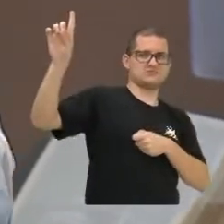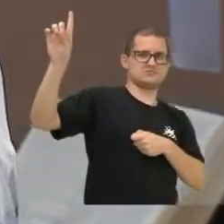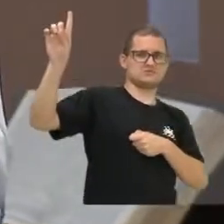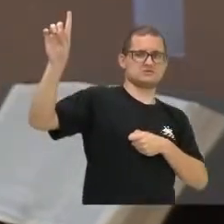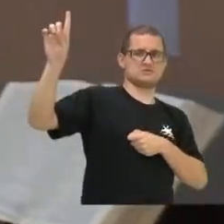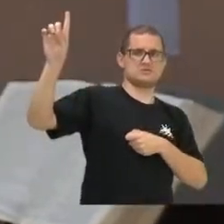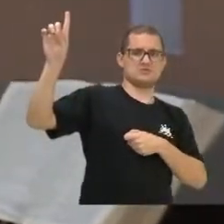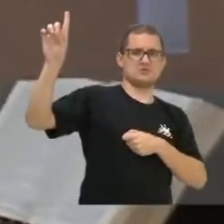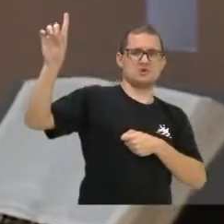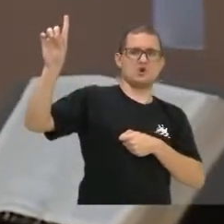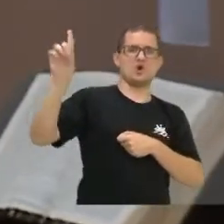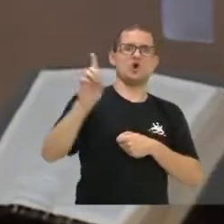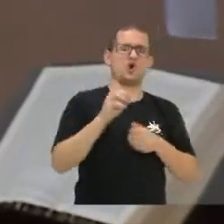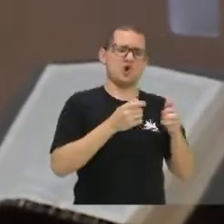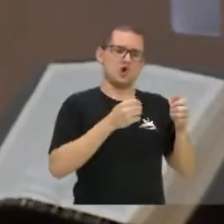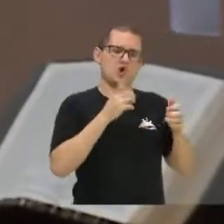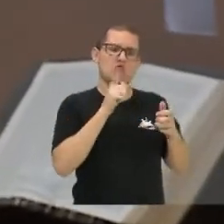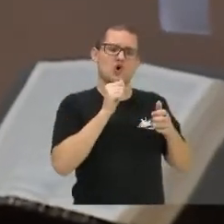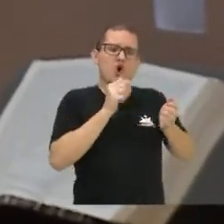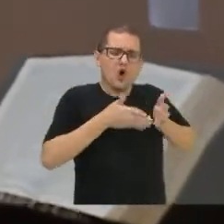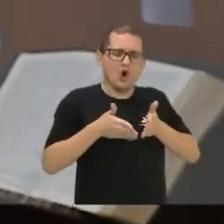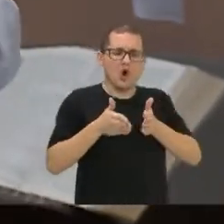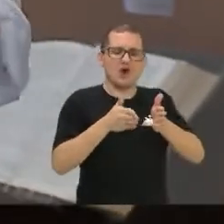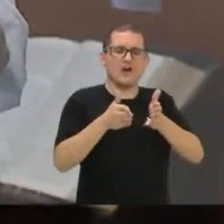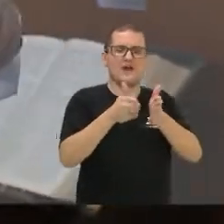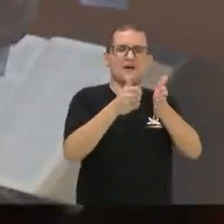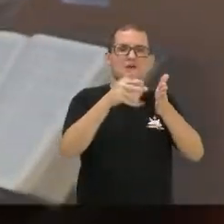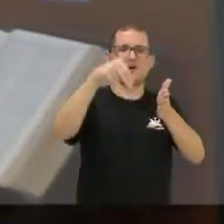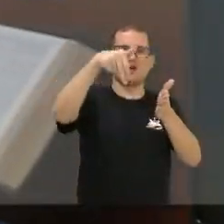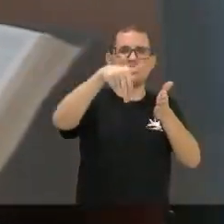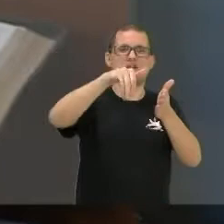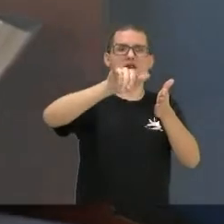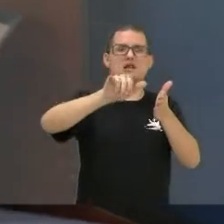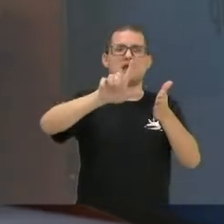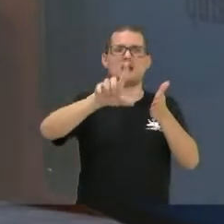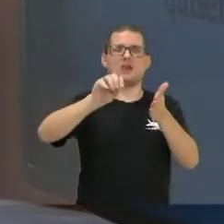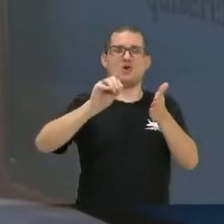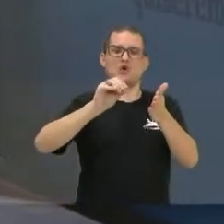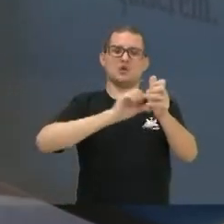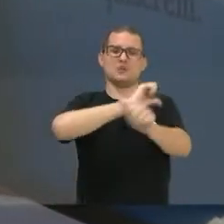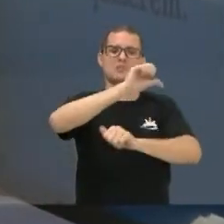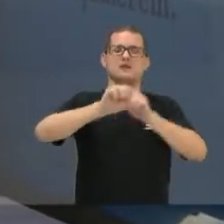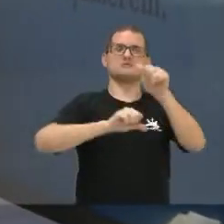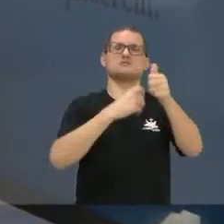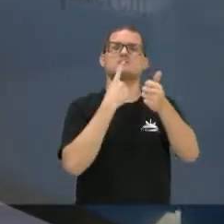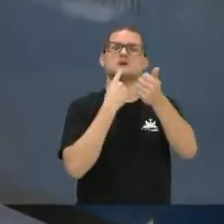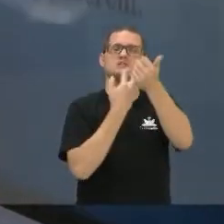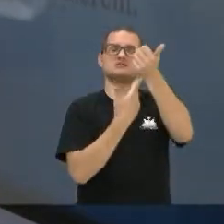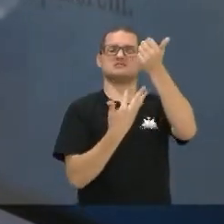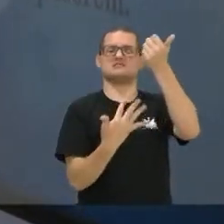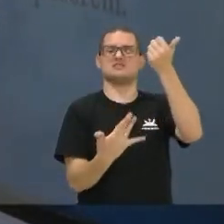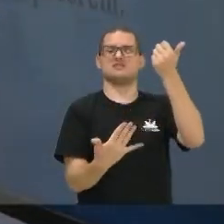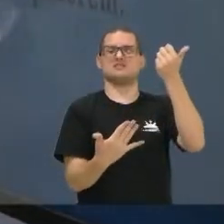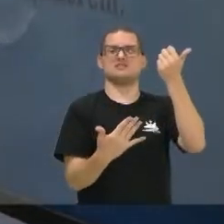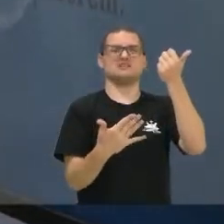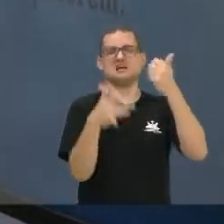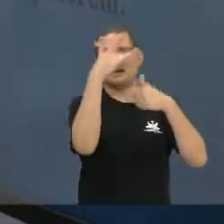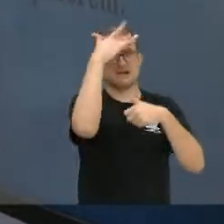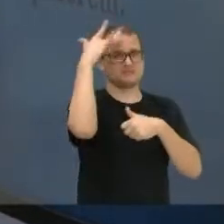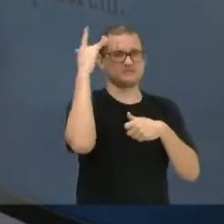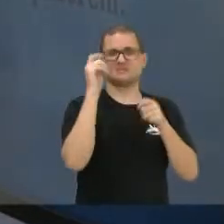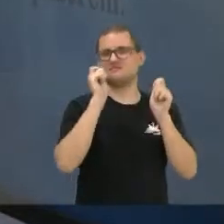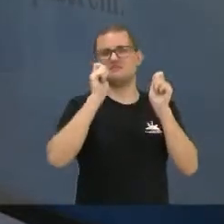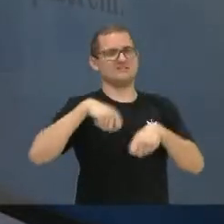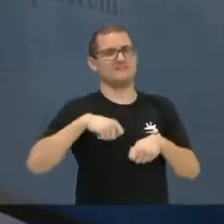this e como cor de sangue ah e não podiam beber da água que